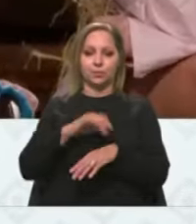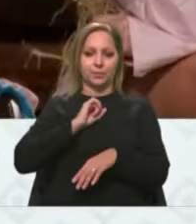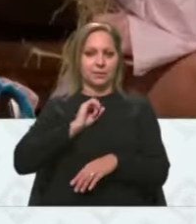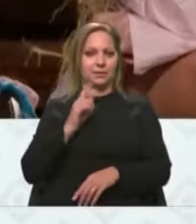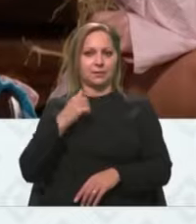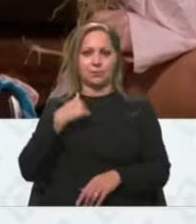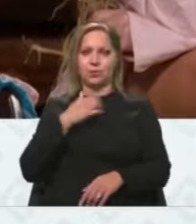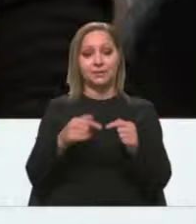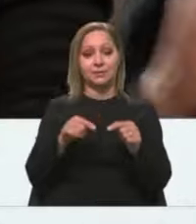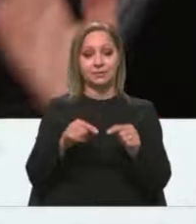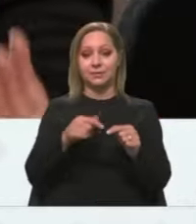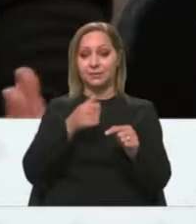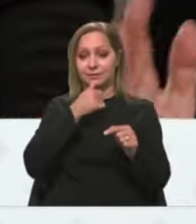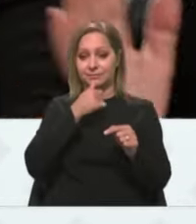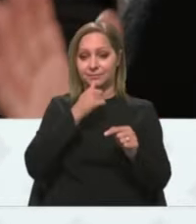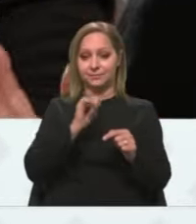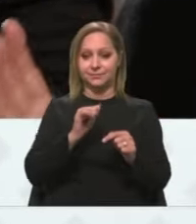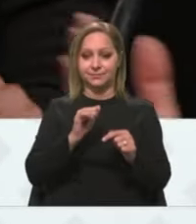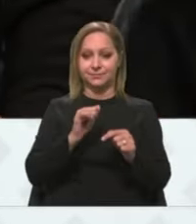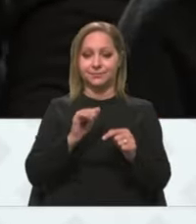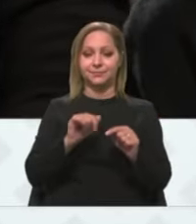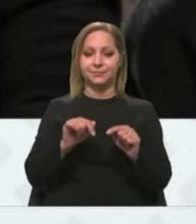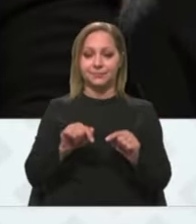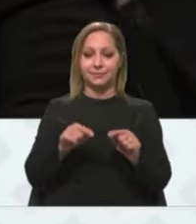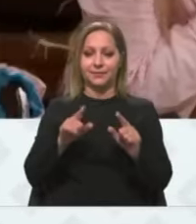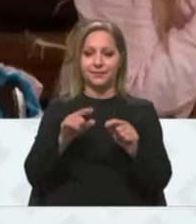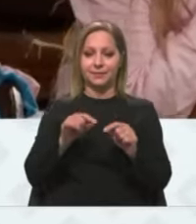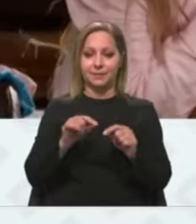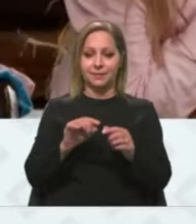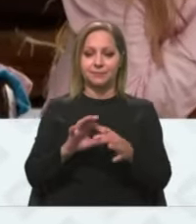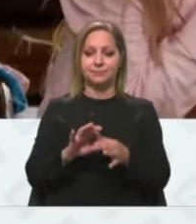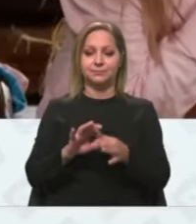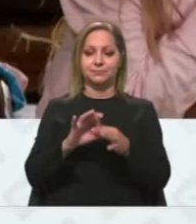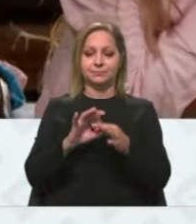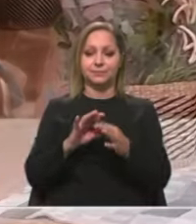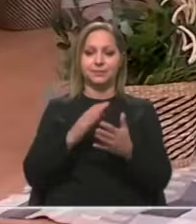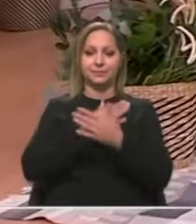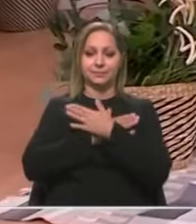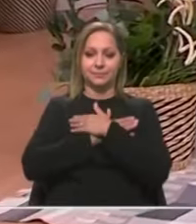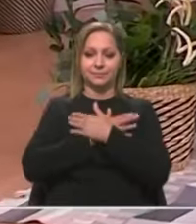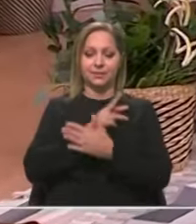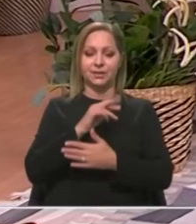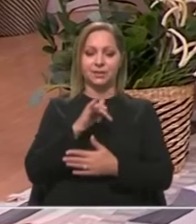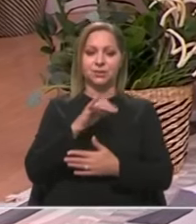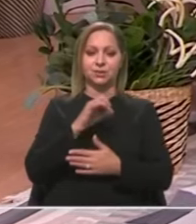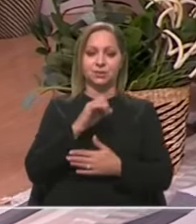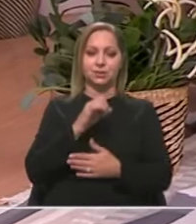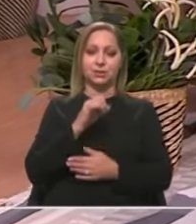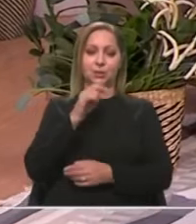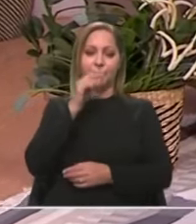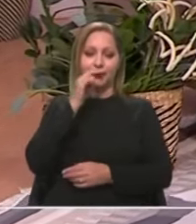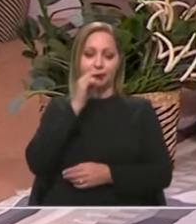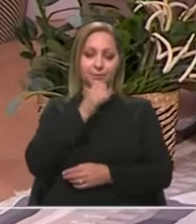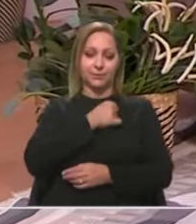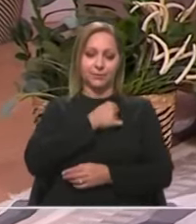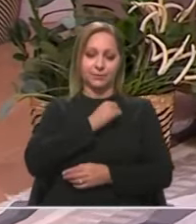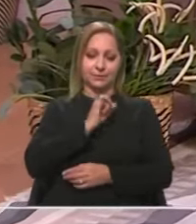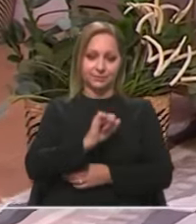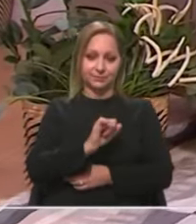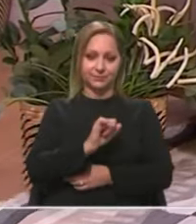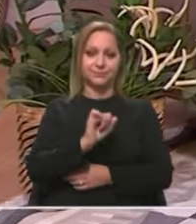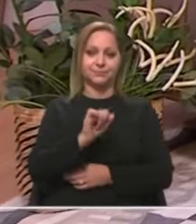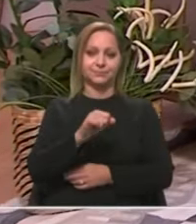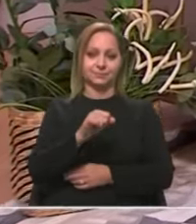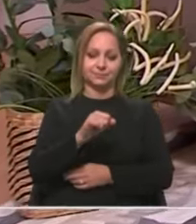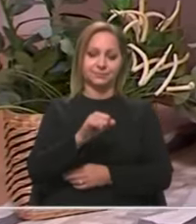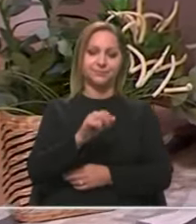tão responsável. Muito obrigada. Estabeleceu aqui também muitas amizades. Já percebemos que o Chico é o seu menino que vai ficar menino do coração.